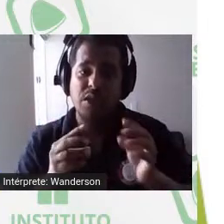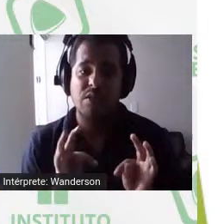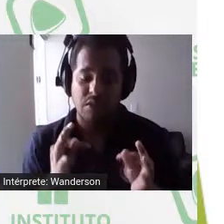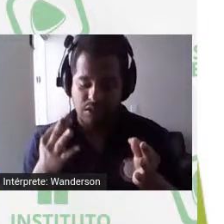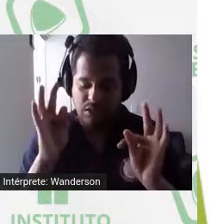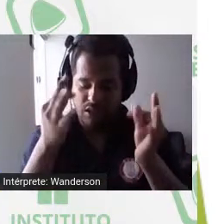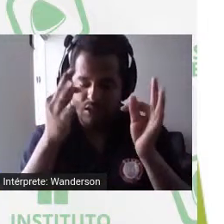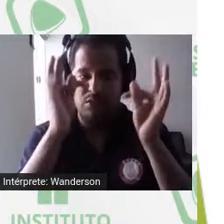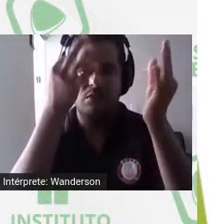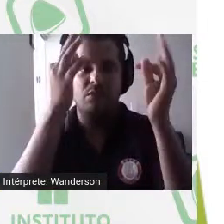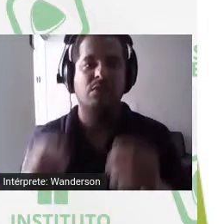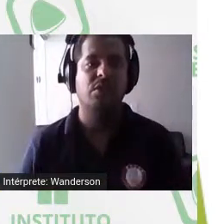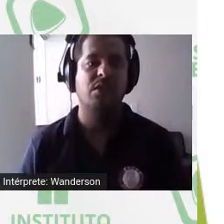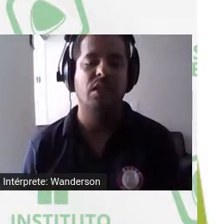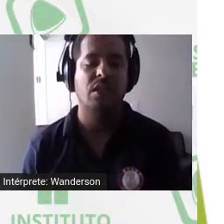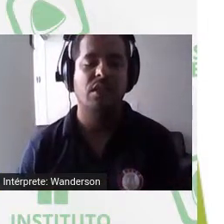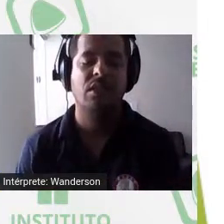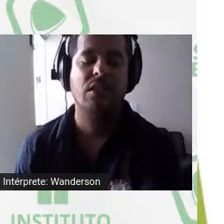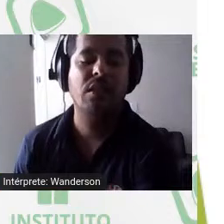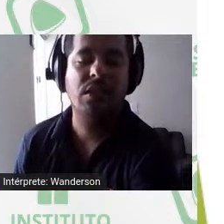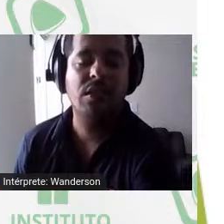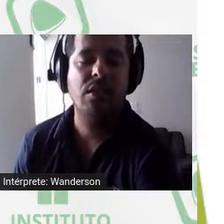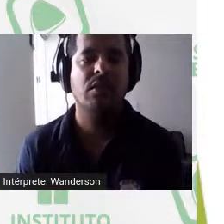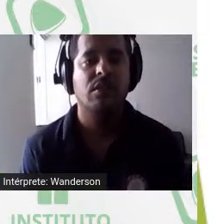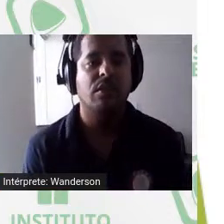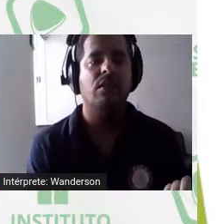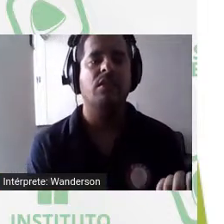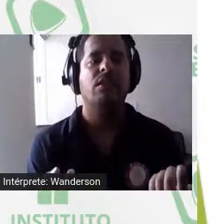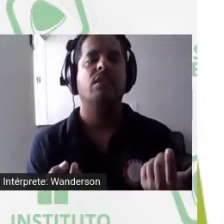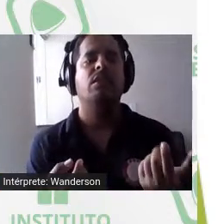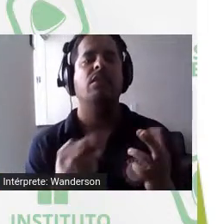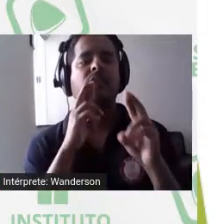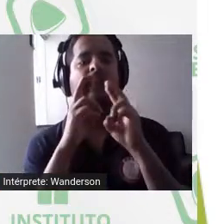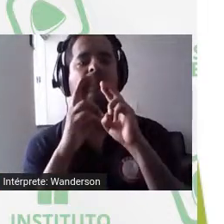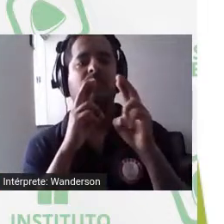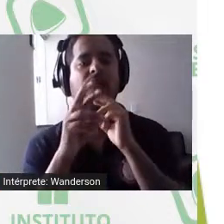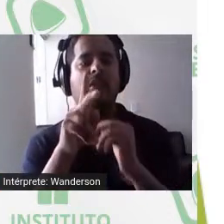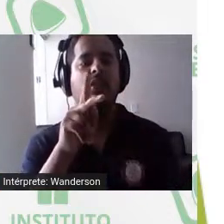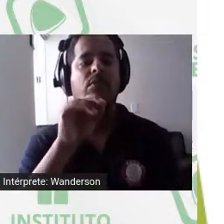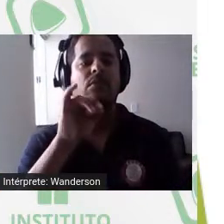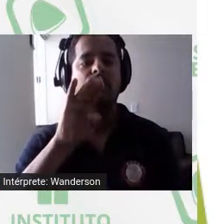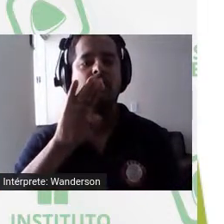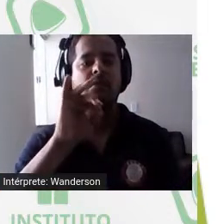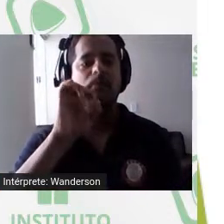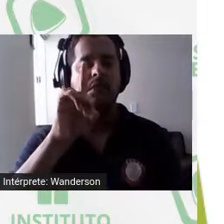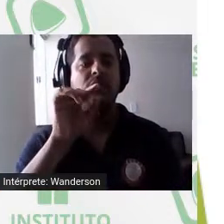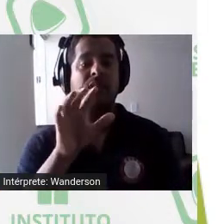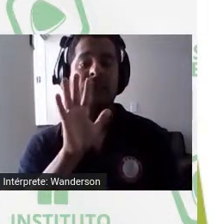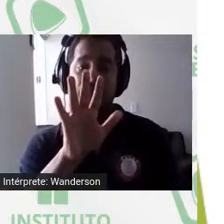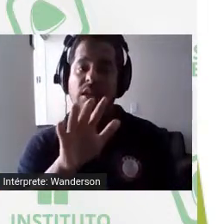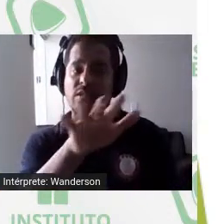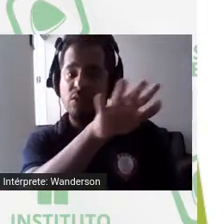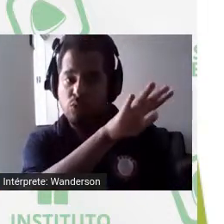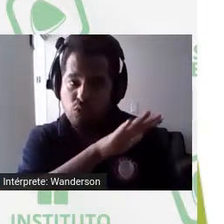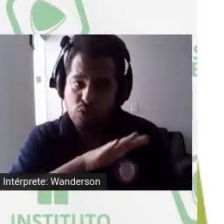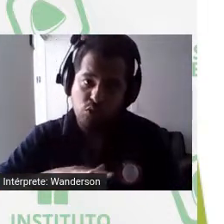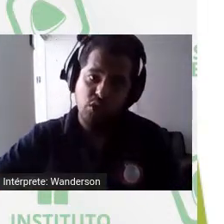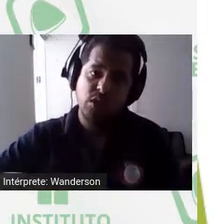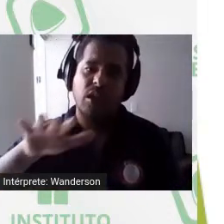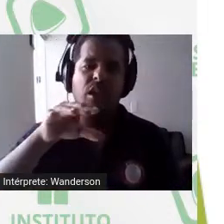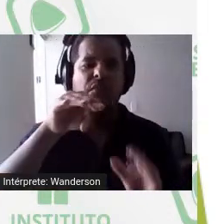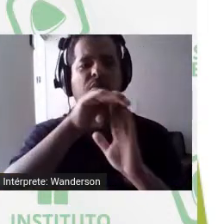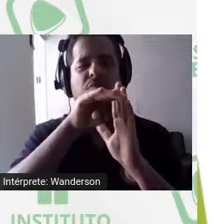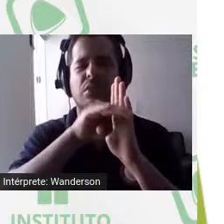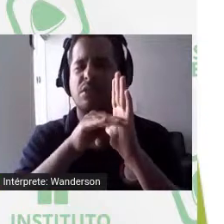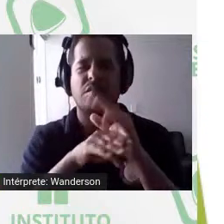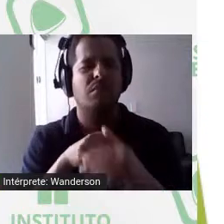questões relacionadas ao PIBID. Mas, no geral, tem sido um programa muito legal de fazer parte, está nos